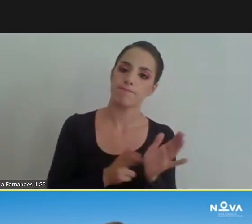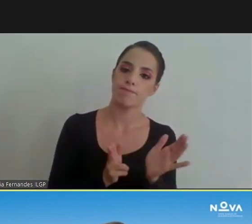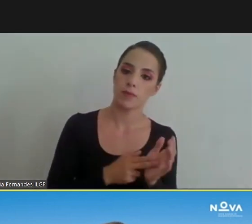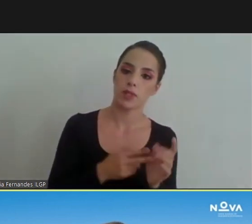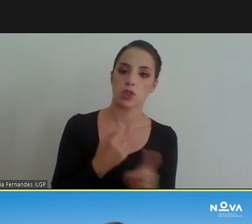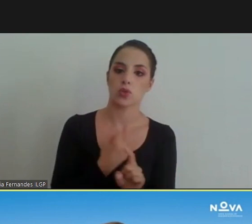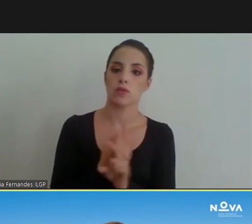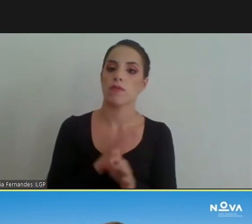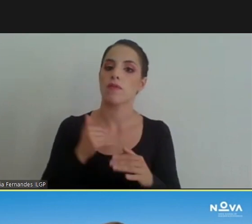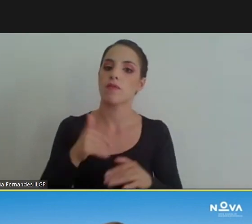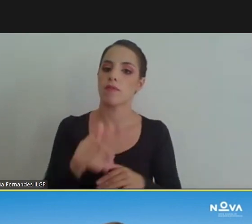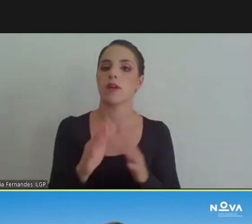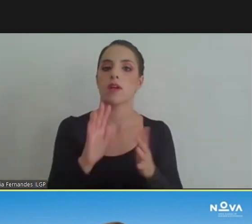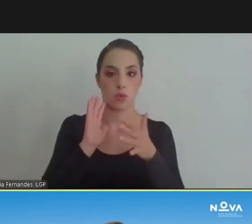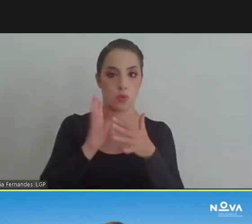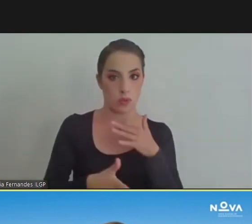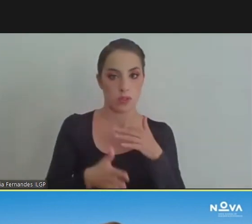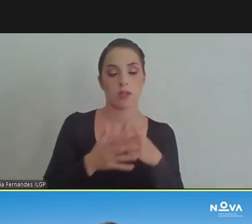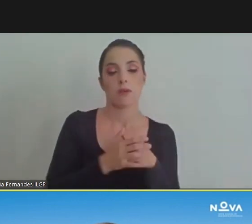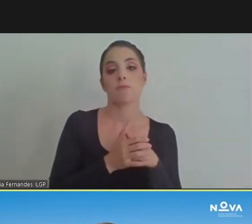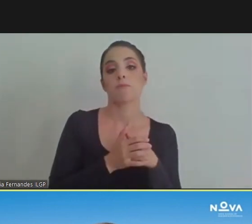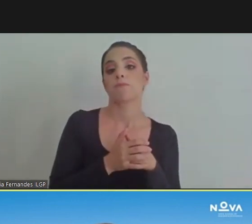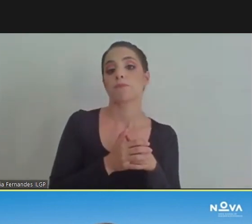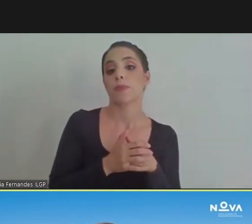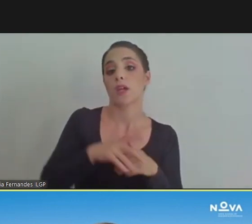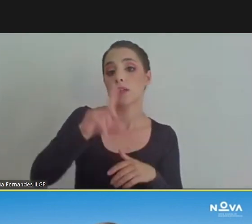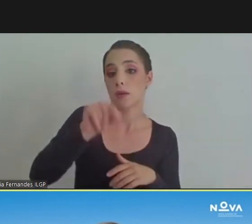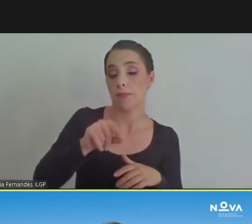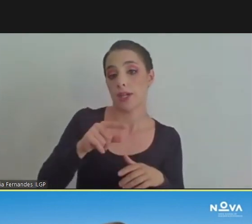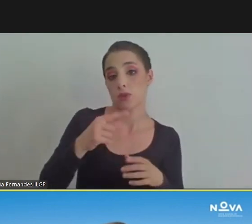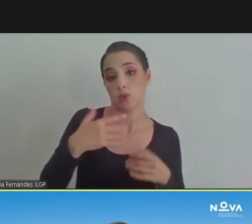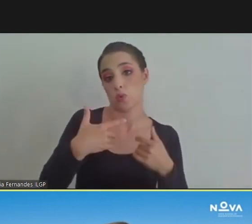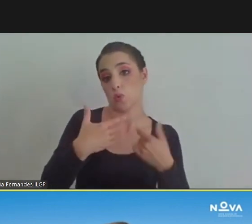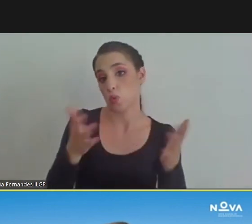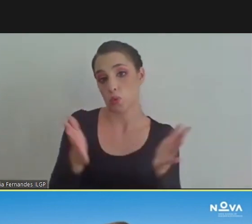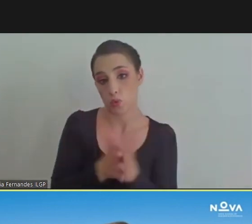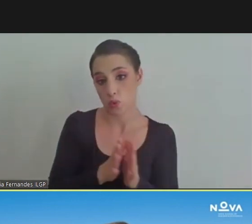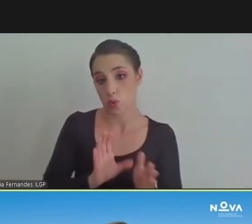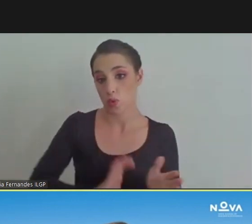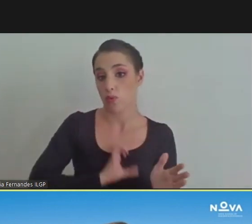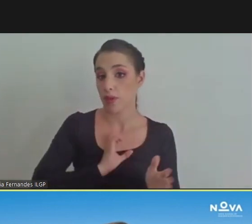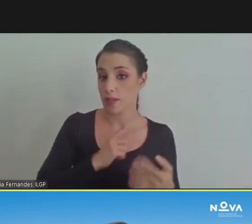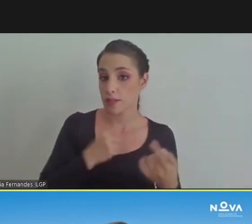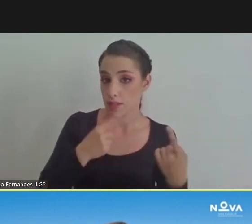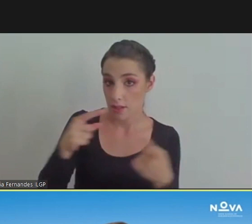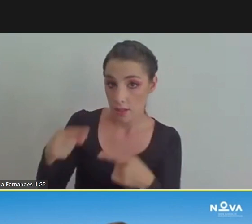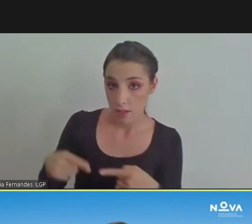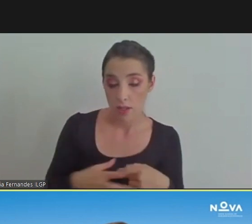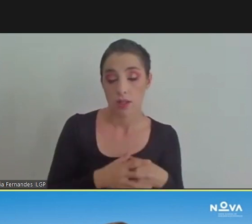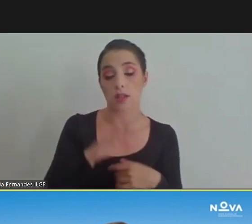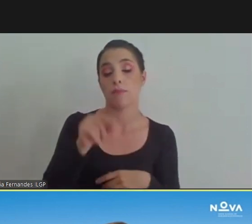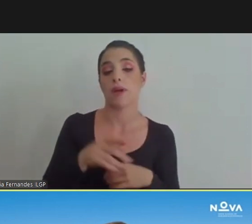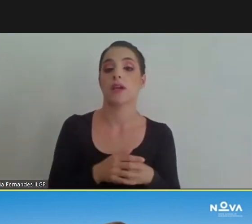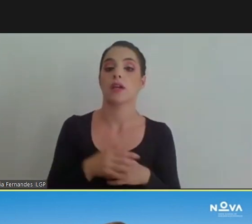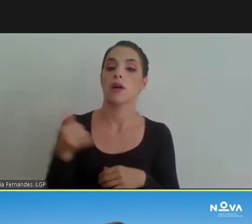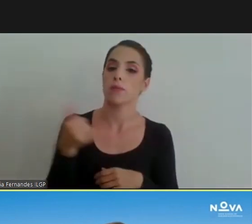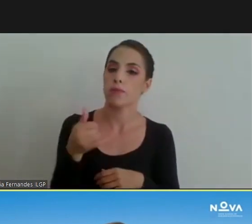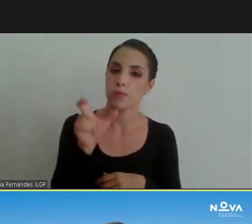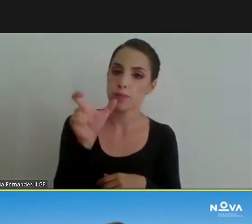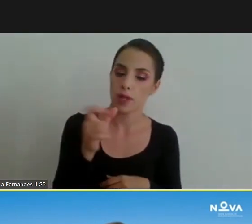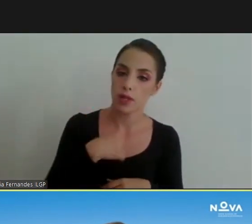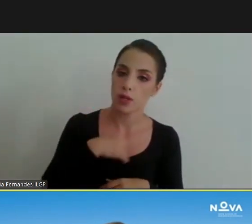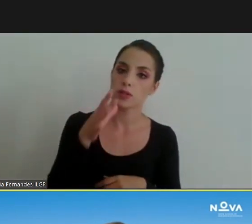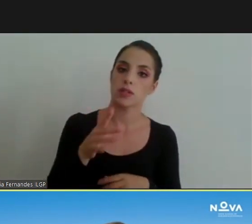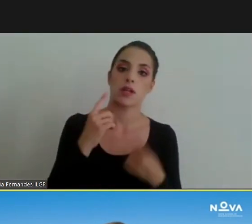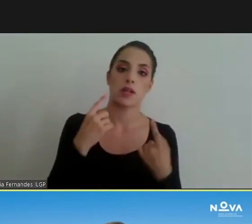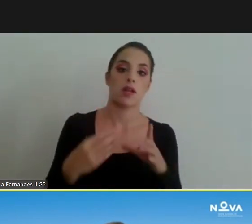haja confiança uns nos outros e haja também a segunda palavra que eu iria acrescentar, que é a inovação, ou